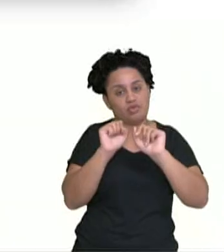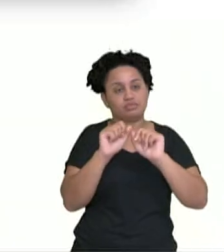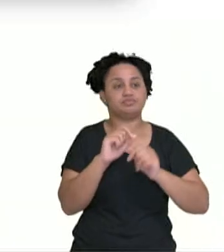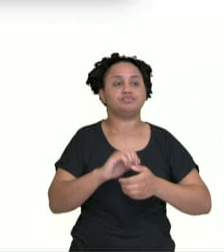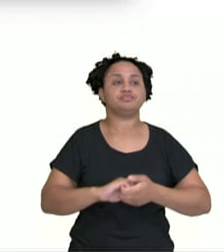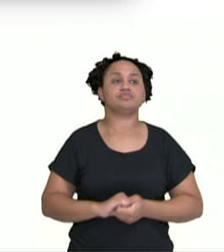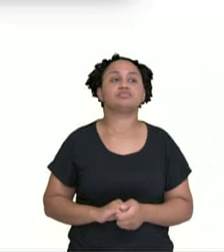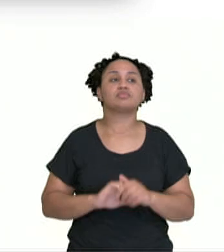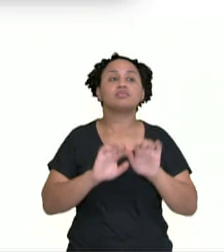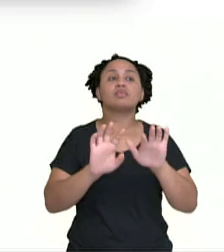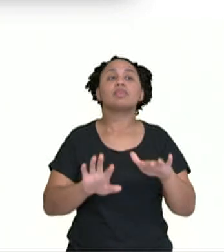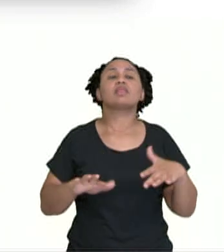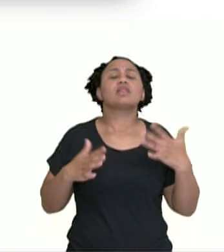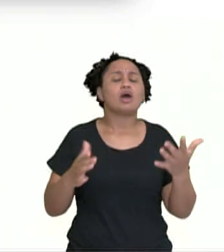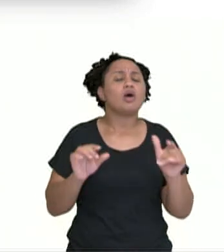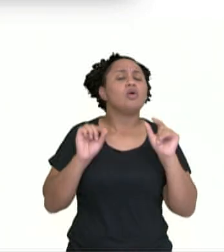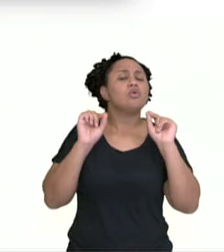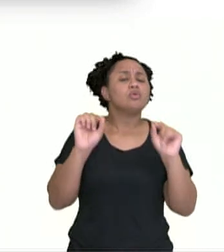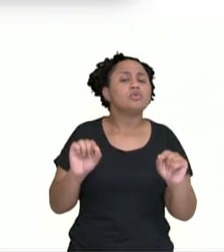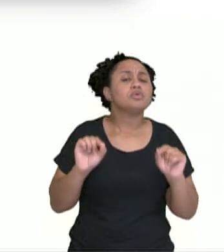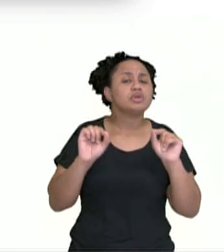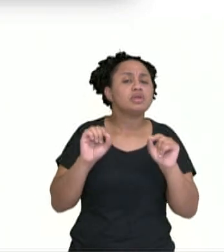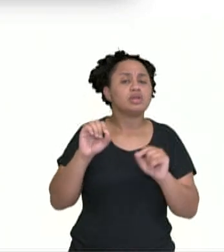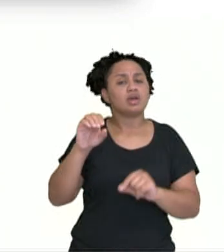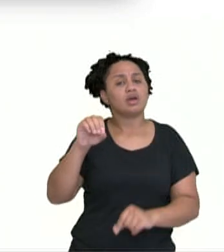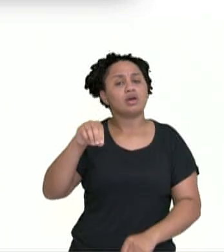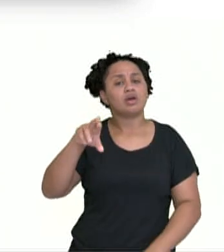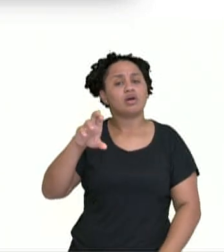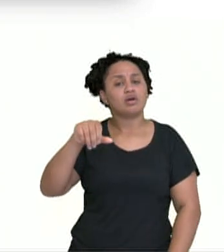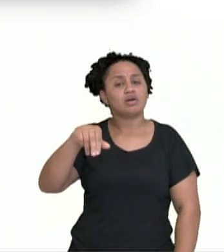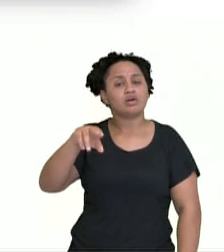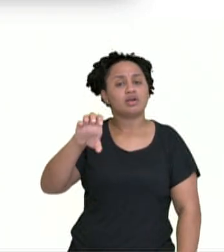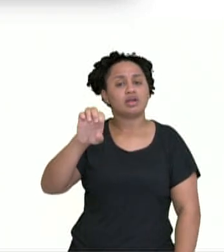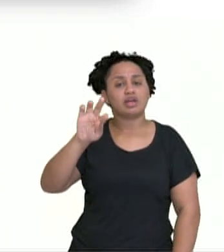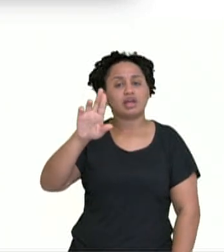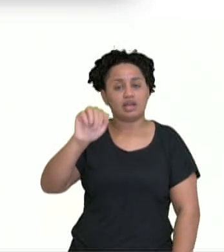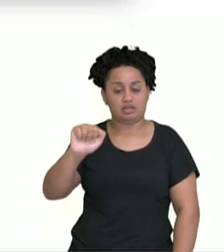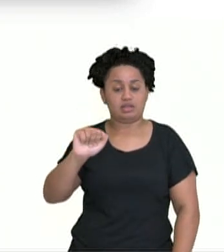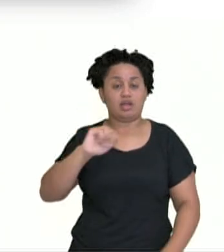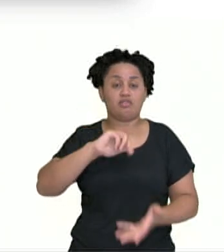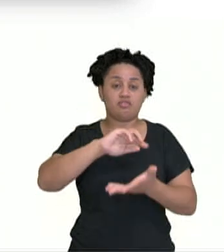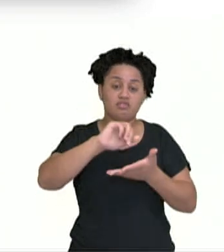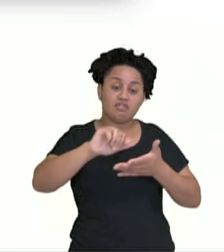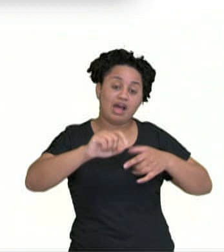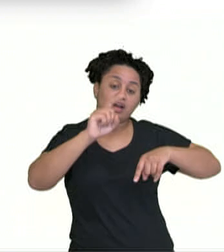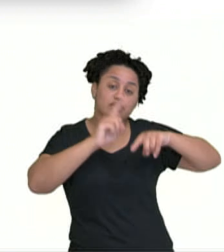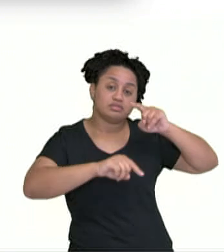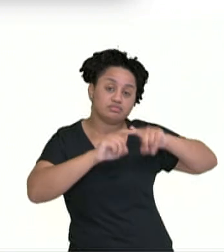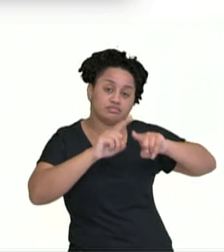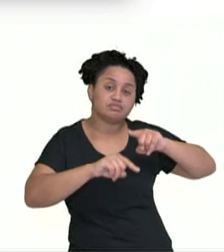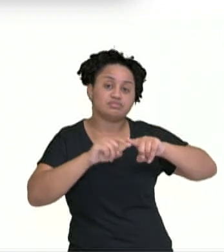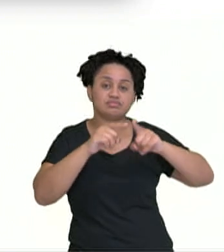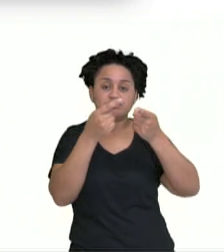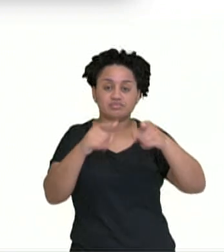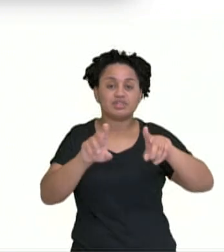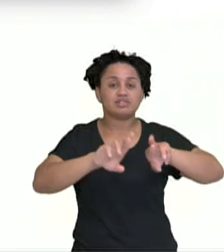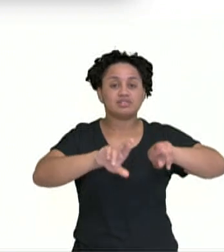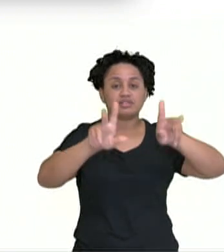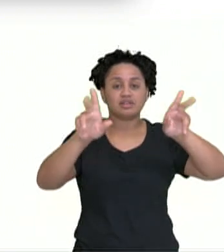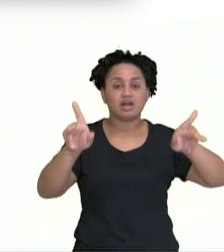Então, afinal, o que é uma orquestra? É um conjunto de instrumentos diferentes,